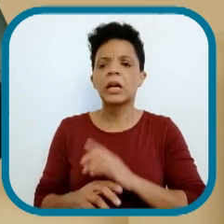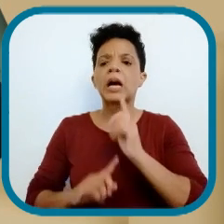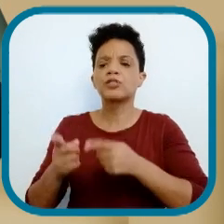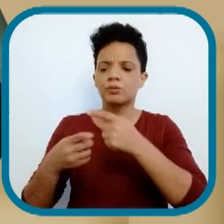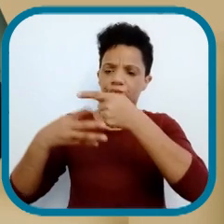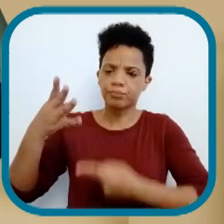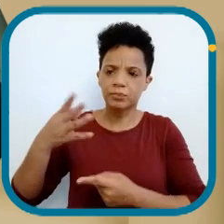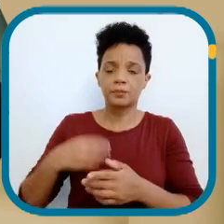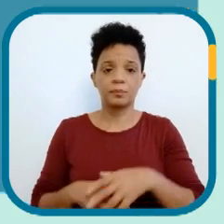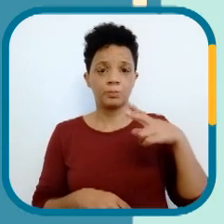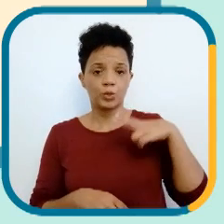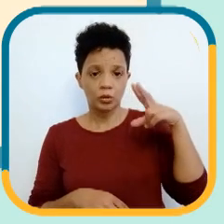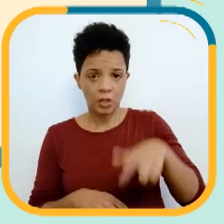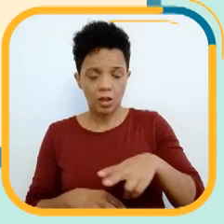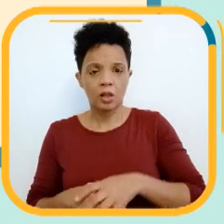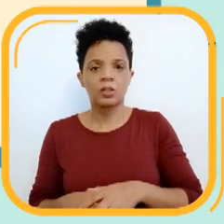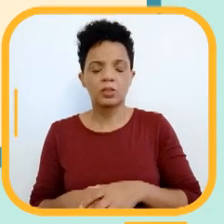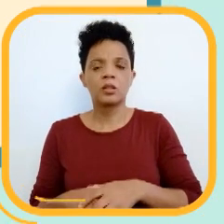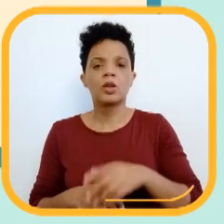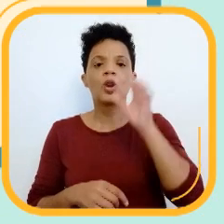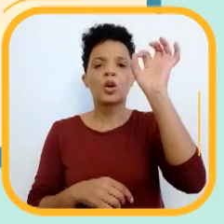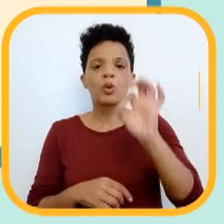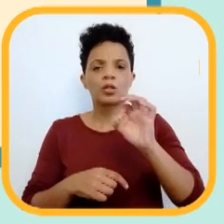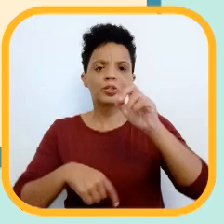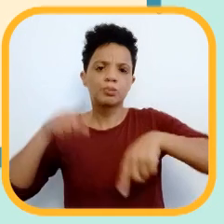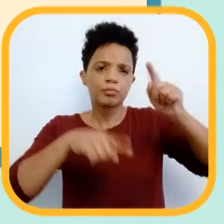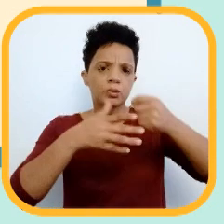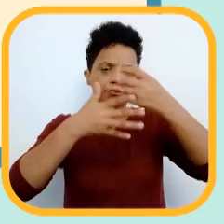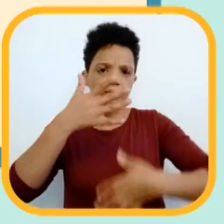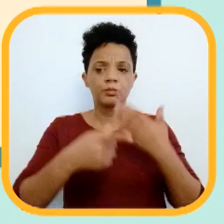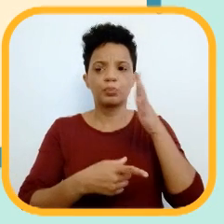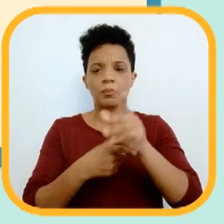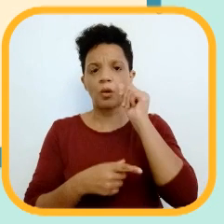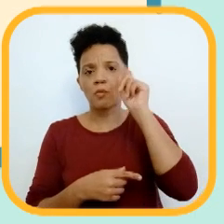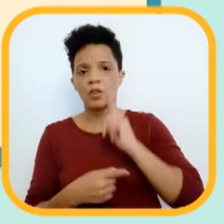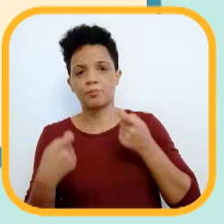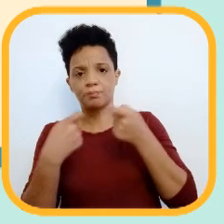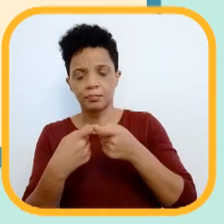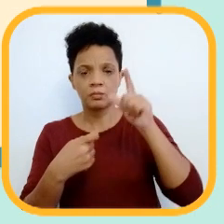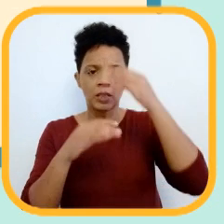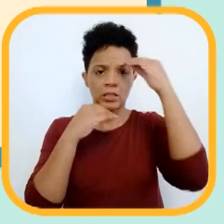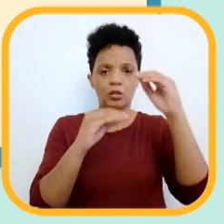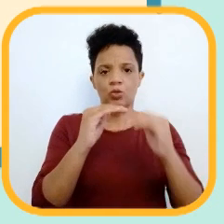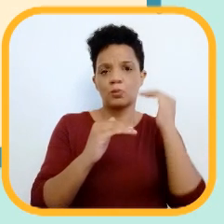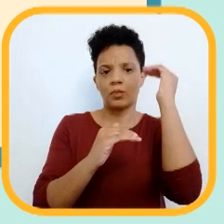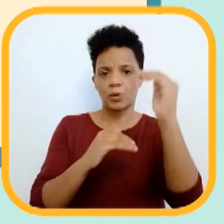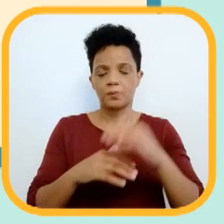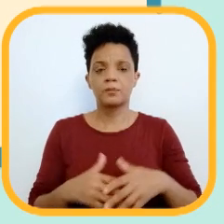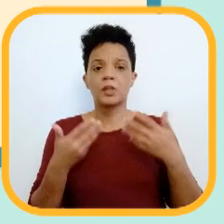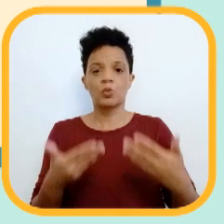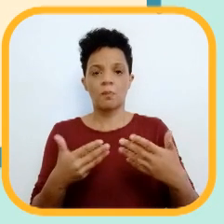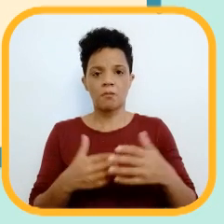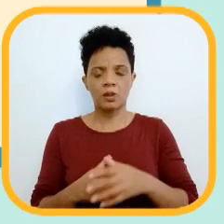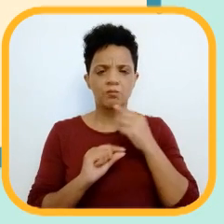afinal, quais existem? Em Portugal, existem vários tipos de cotas, por exemplo, as de género e as do ensino